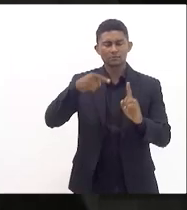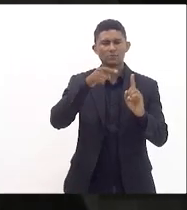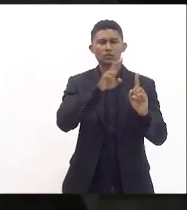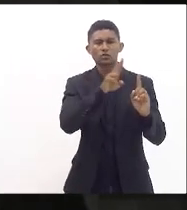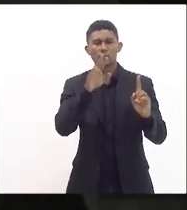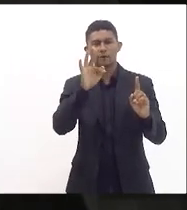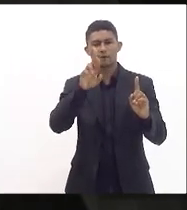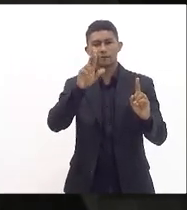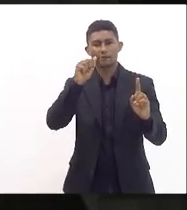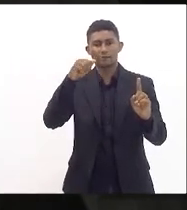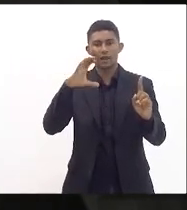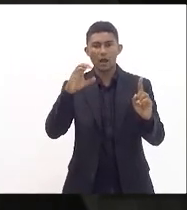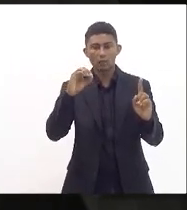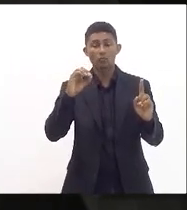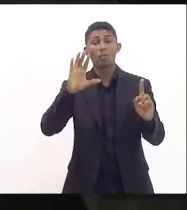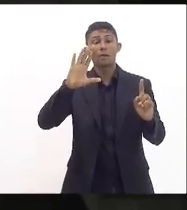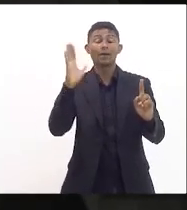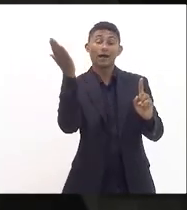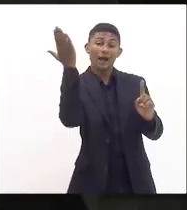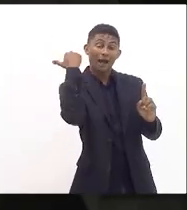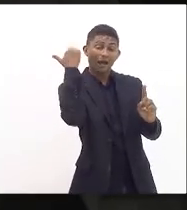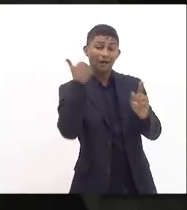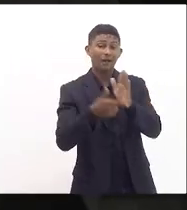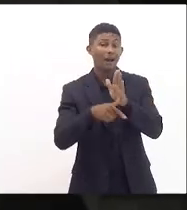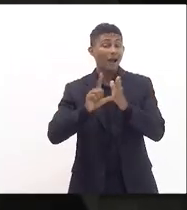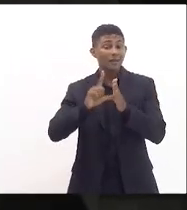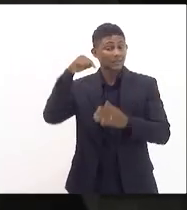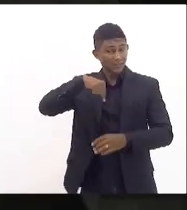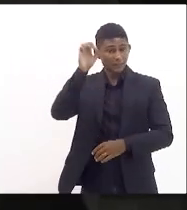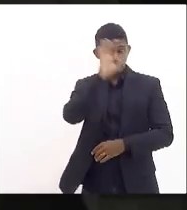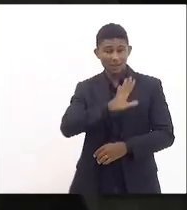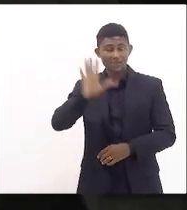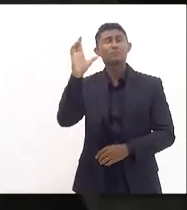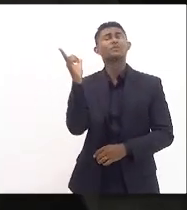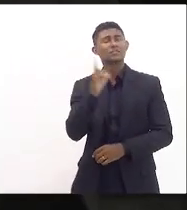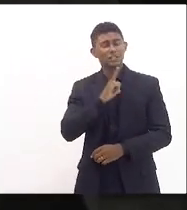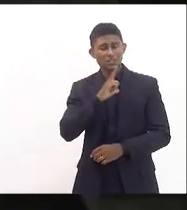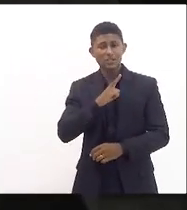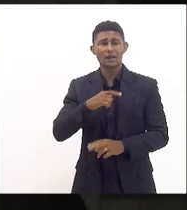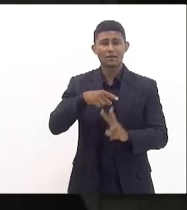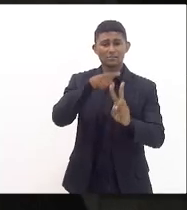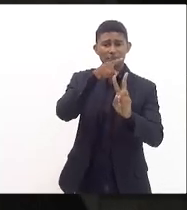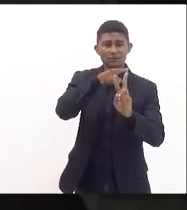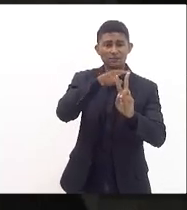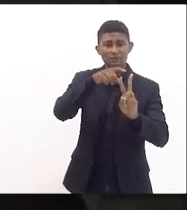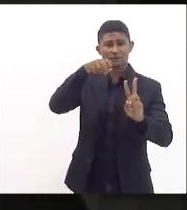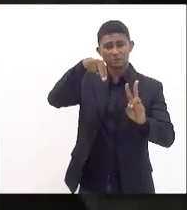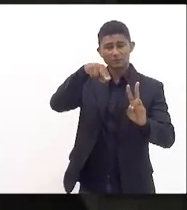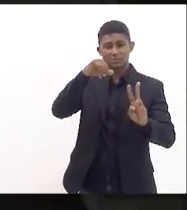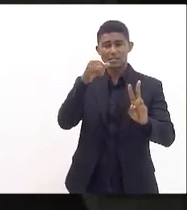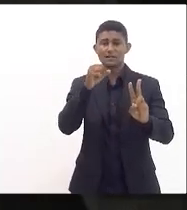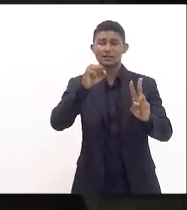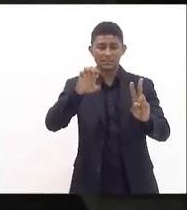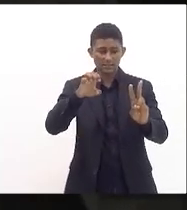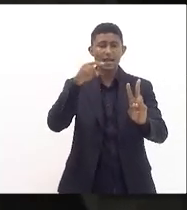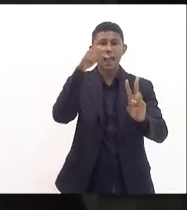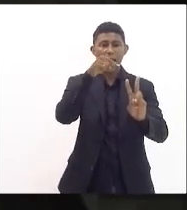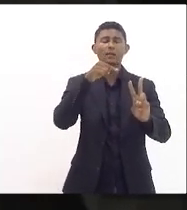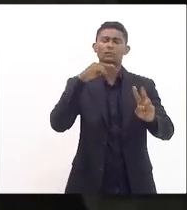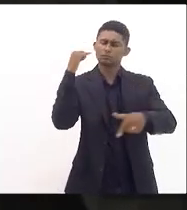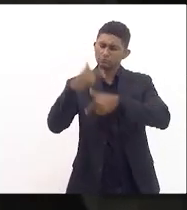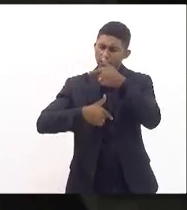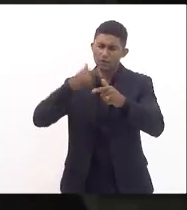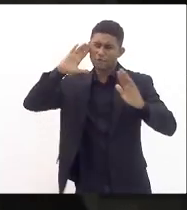mas antes de Basaglia, aqui no Brasil, nós tínhamos Nise da Silveira, que já dava uma contribuição importante buscando a